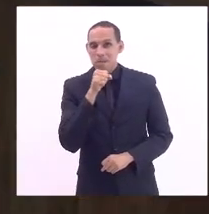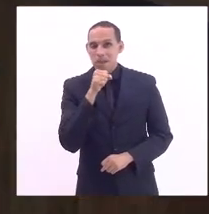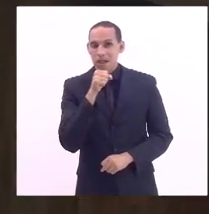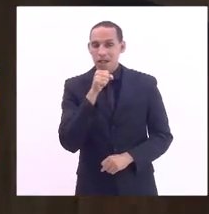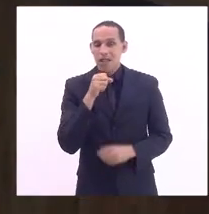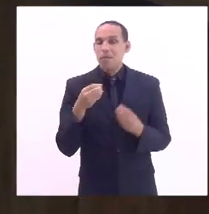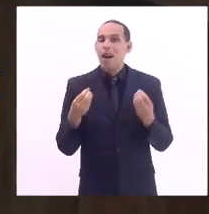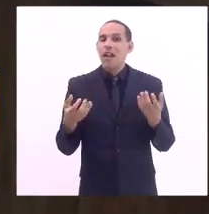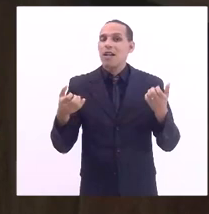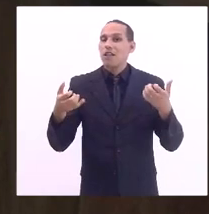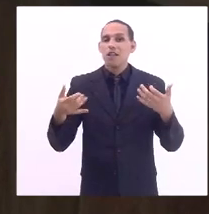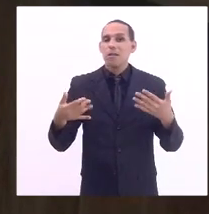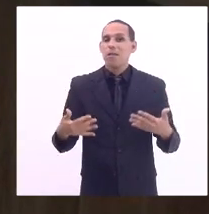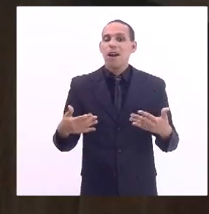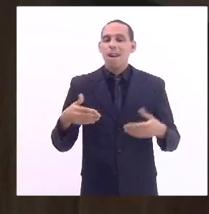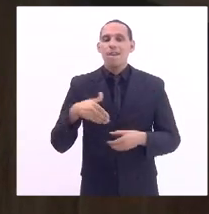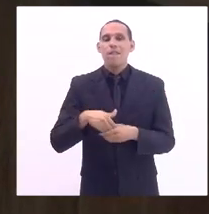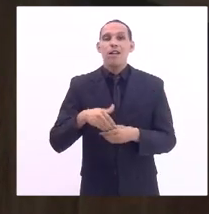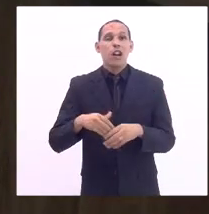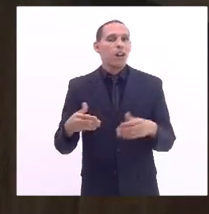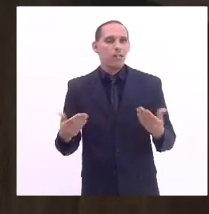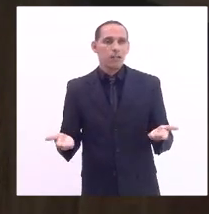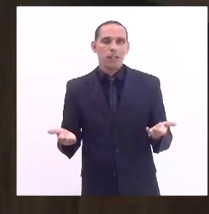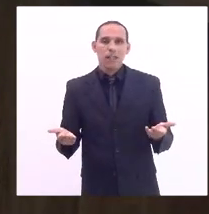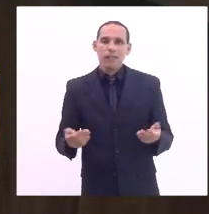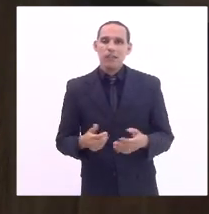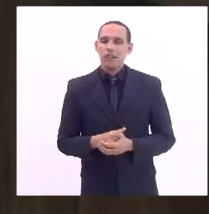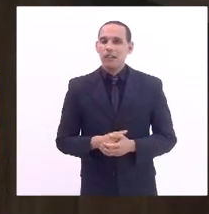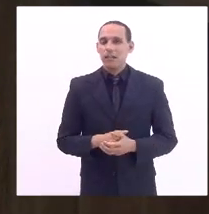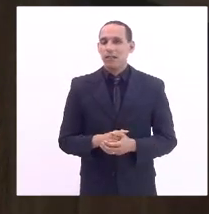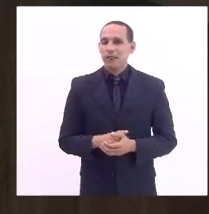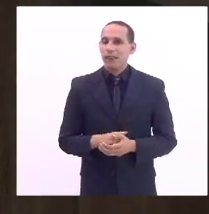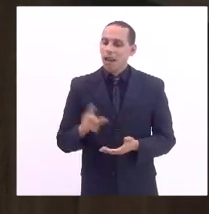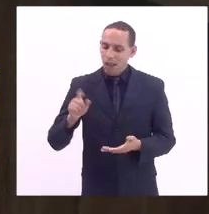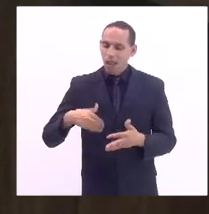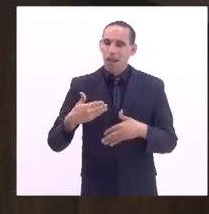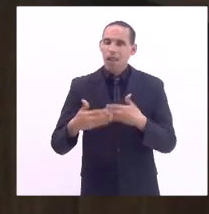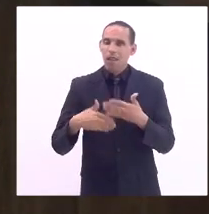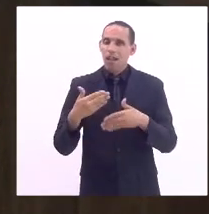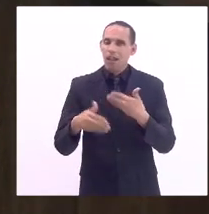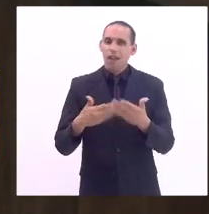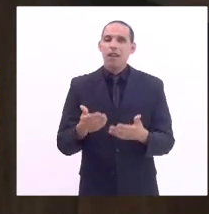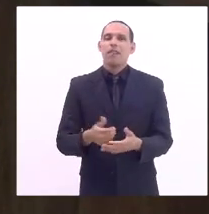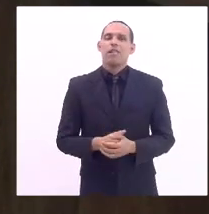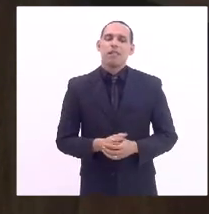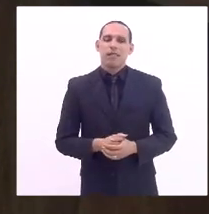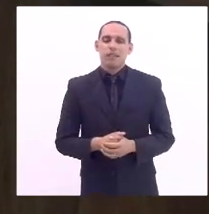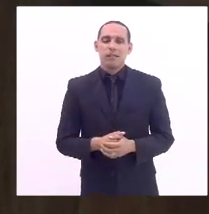para falar qual é o voto dela. Esse é o processo. Nós estamos dentro de